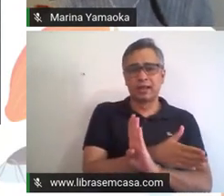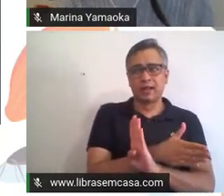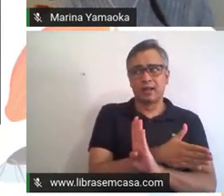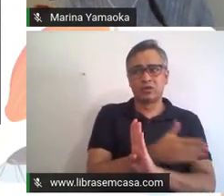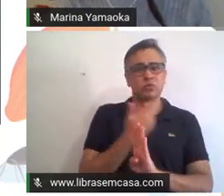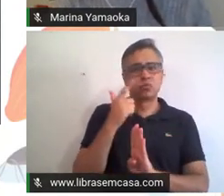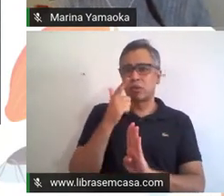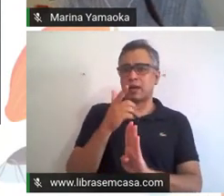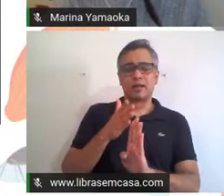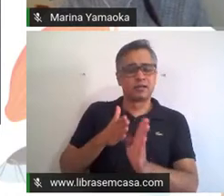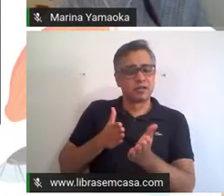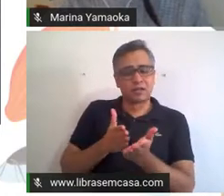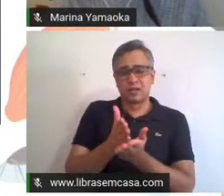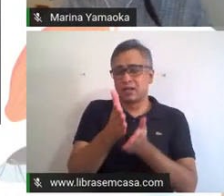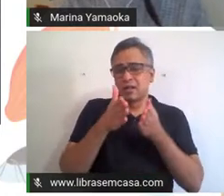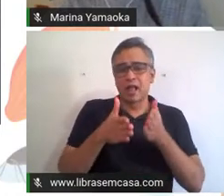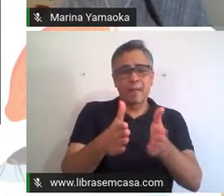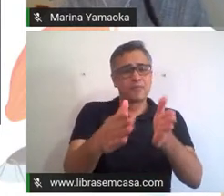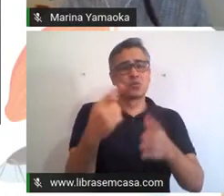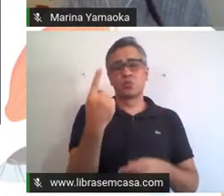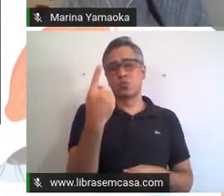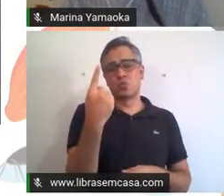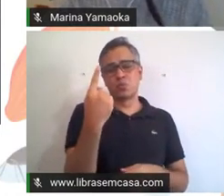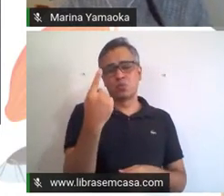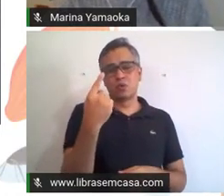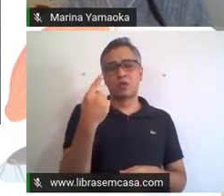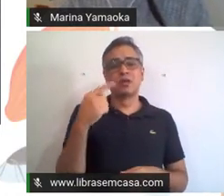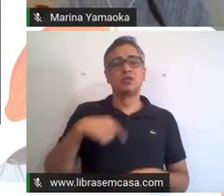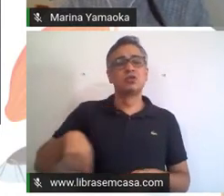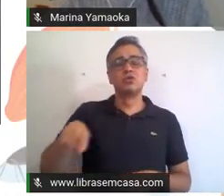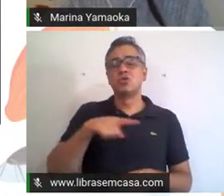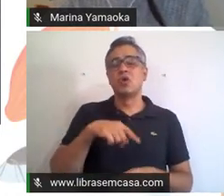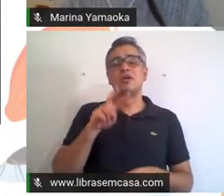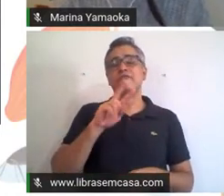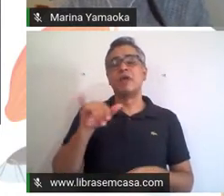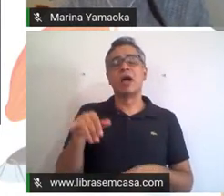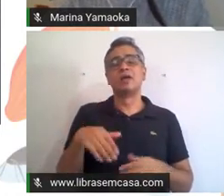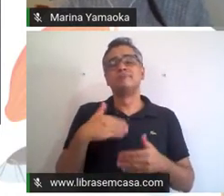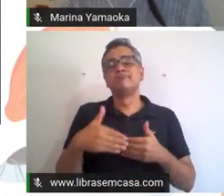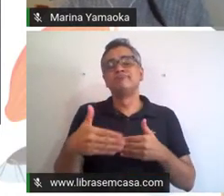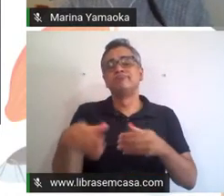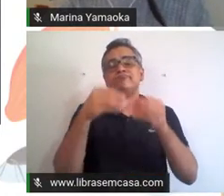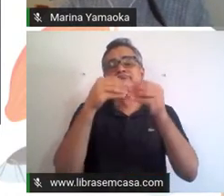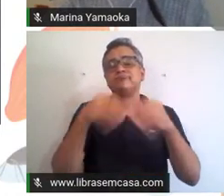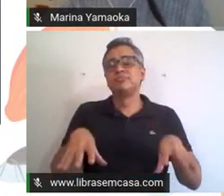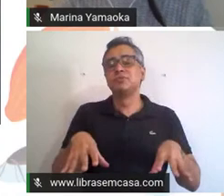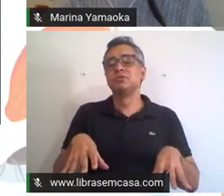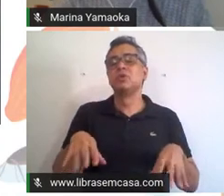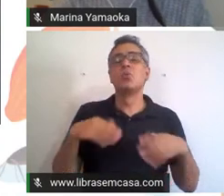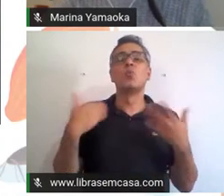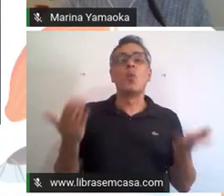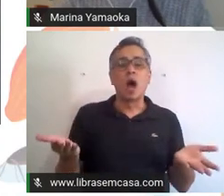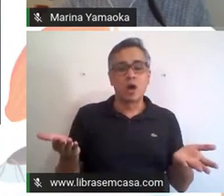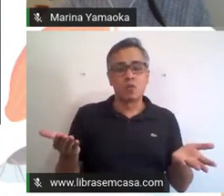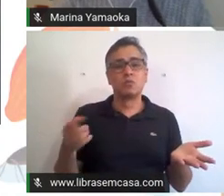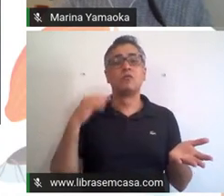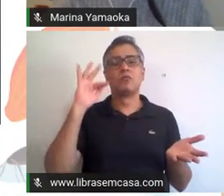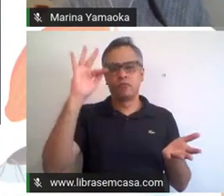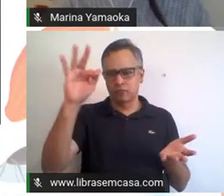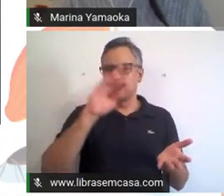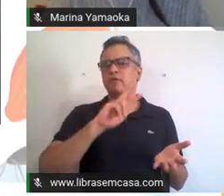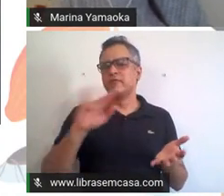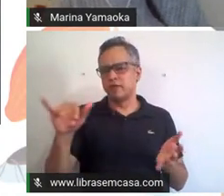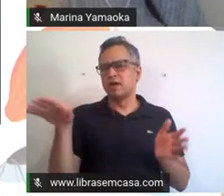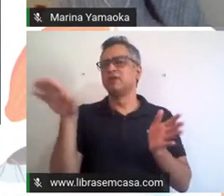O problema é qual é o preço que a sociedade vai ter que pagar até a gente chegar lá. Nós vamos chegar lá, nós vamos construir